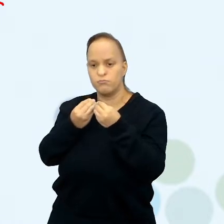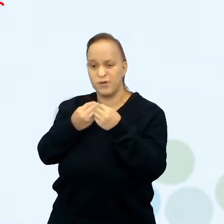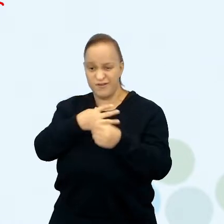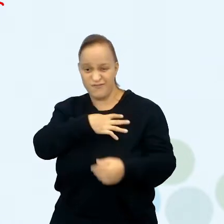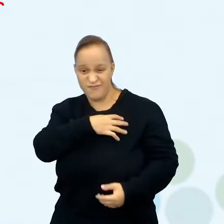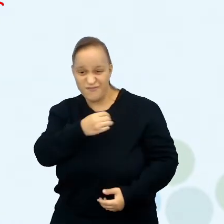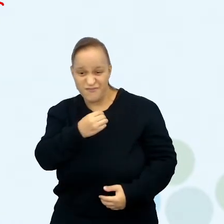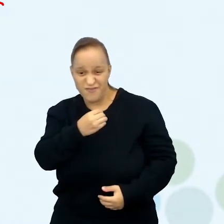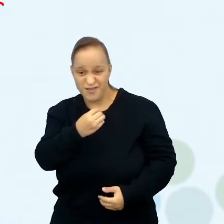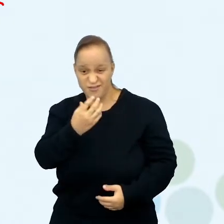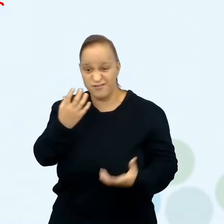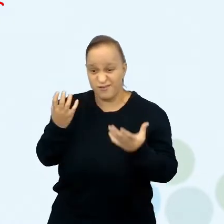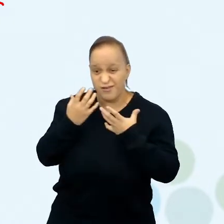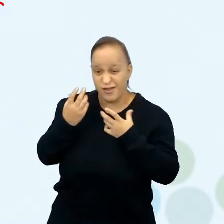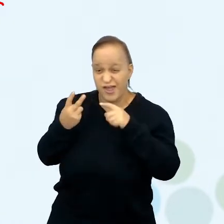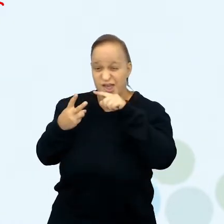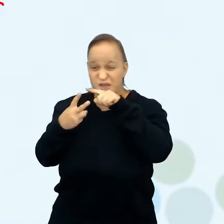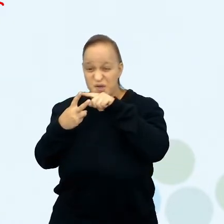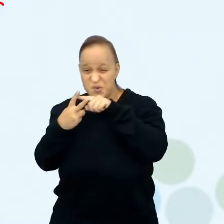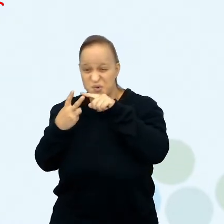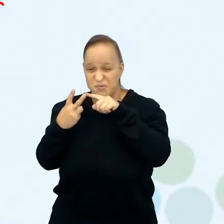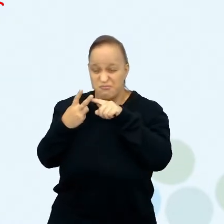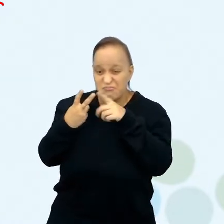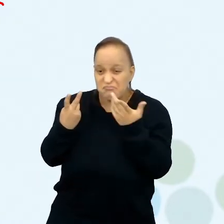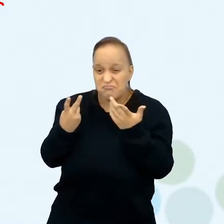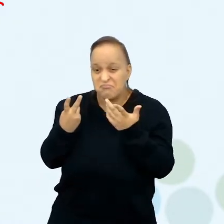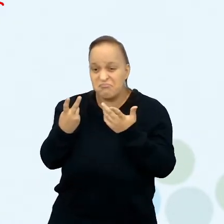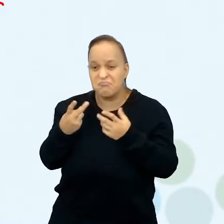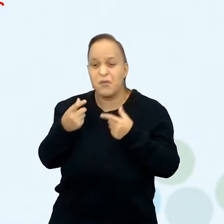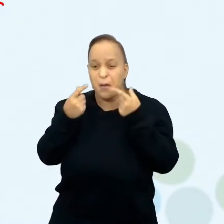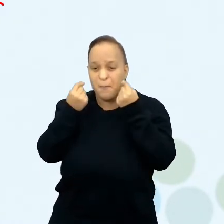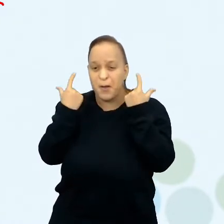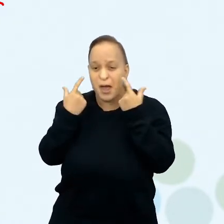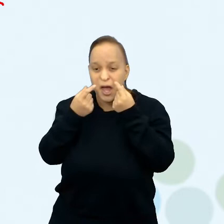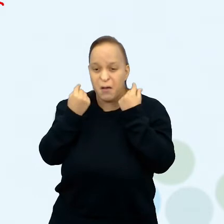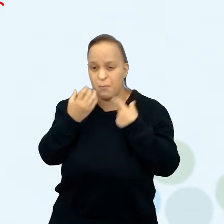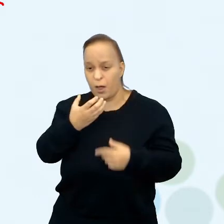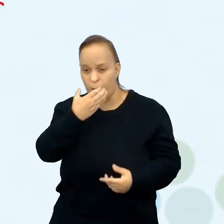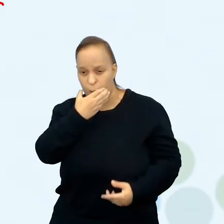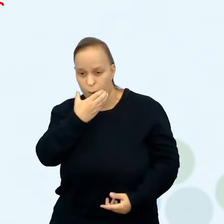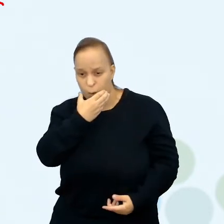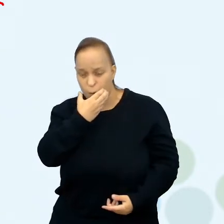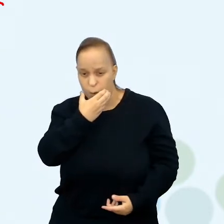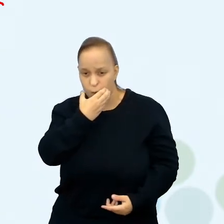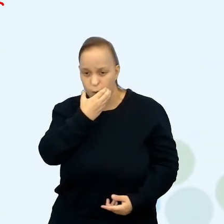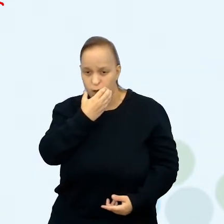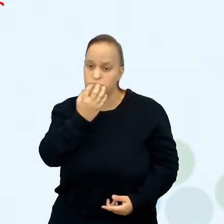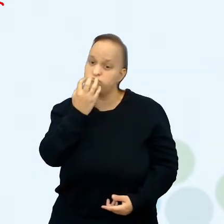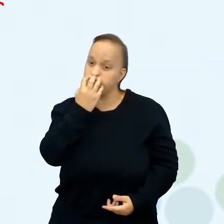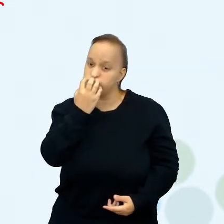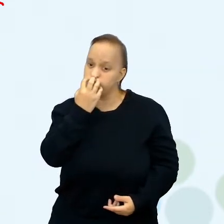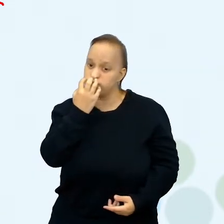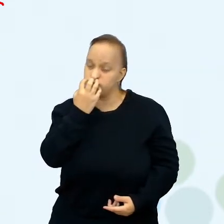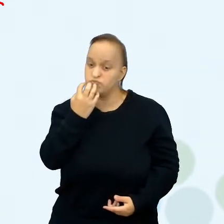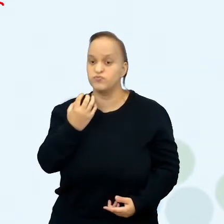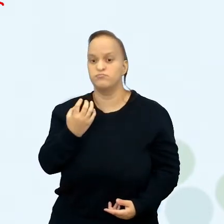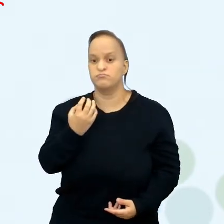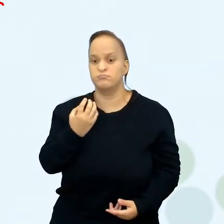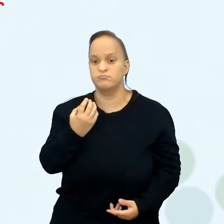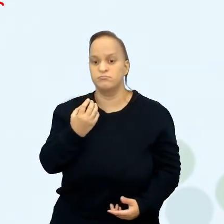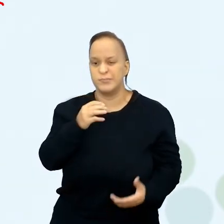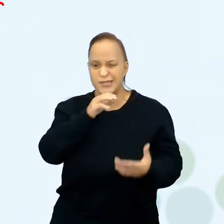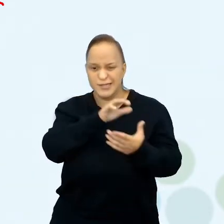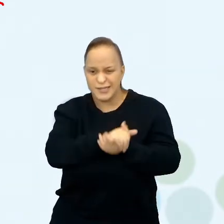quer ter 2 filhos, quer ter 5 gatos, 10 cachorros, você quer casar com um homem, com uma mulher, você não quer casar, você quer viver a